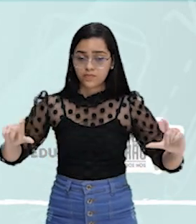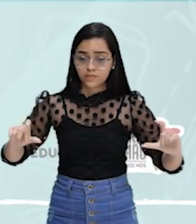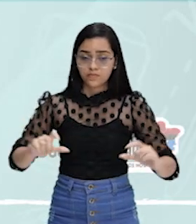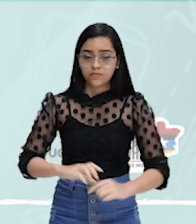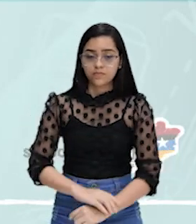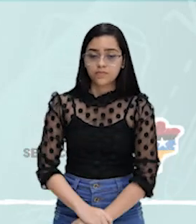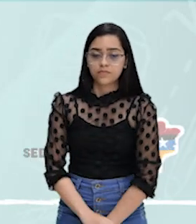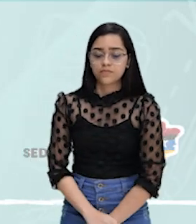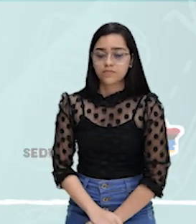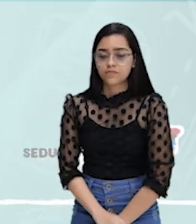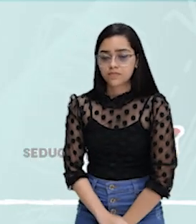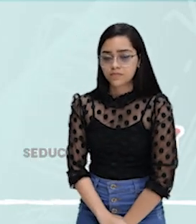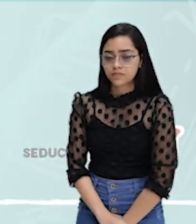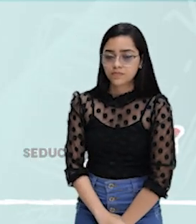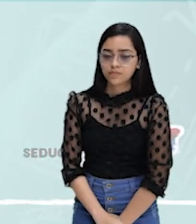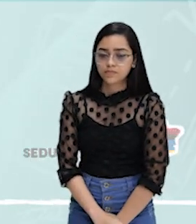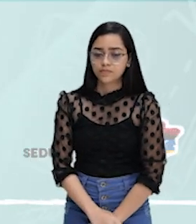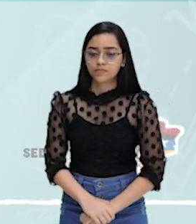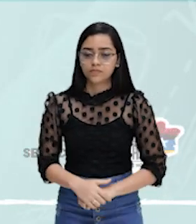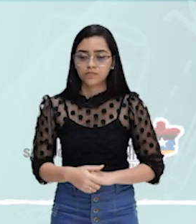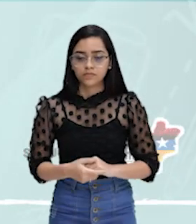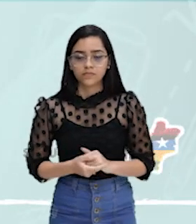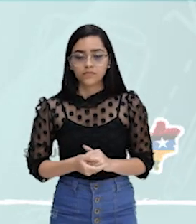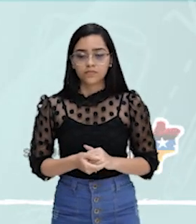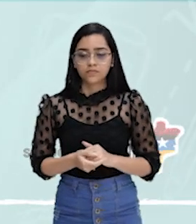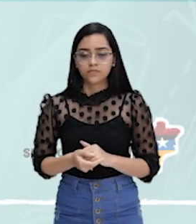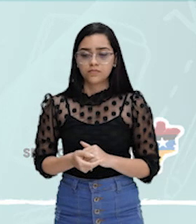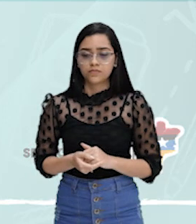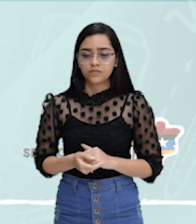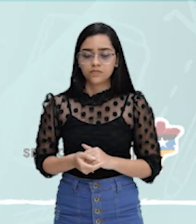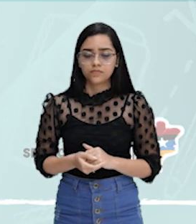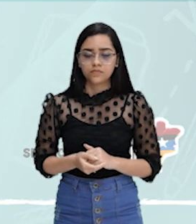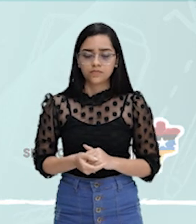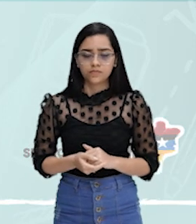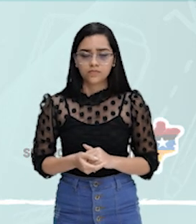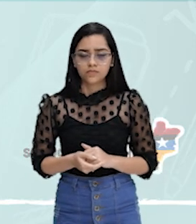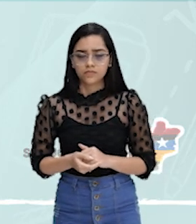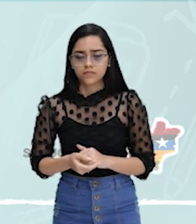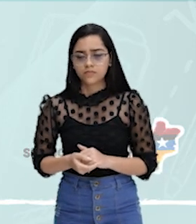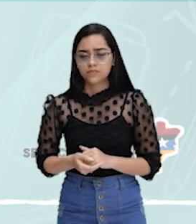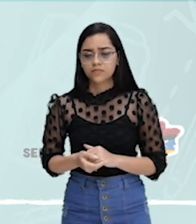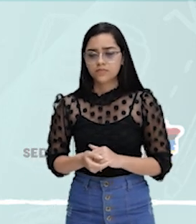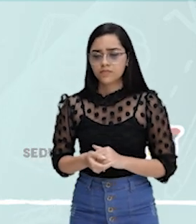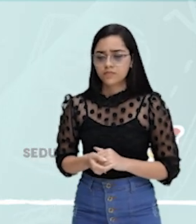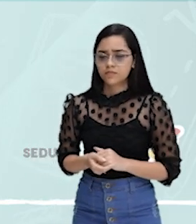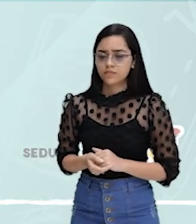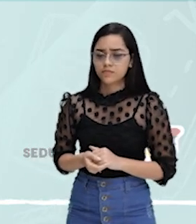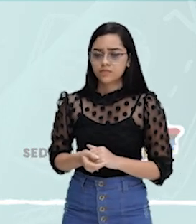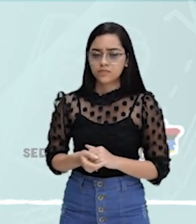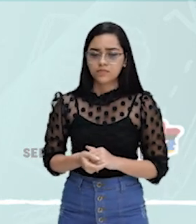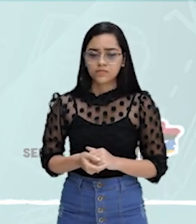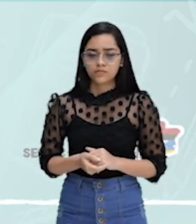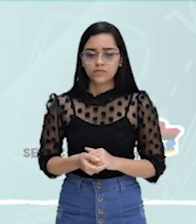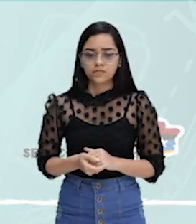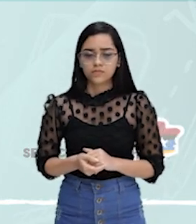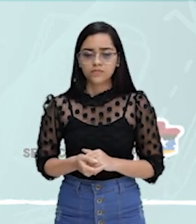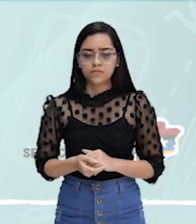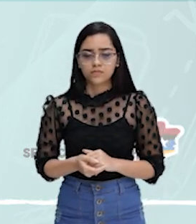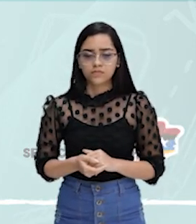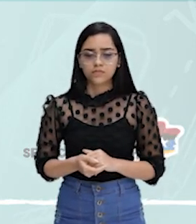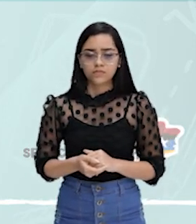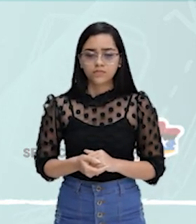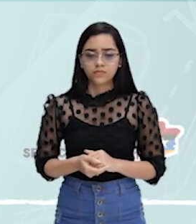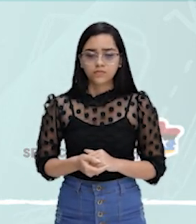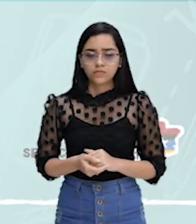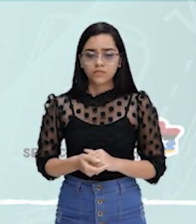houver um só assassino pelas ruas, nossos filhos viverão para condená-lo